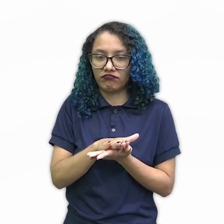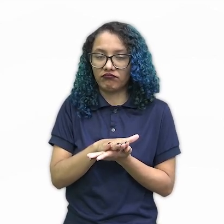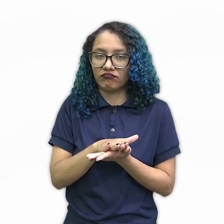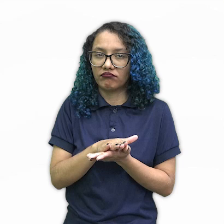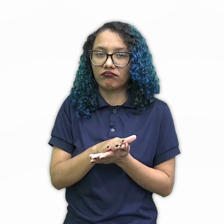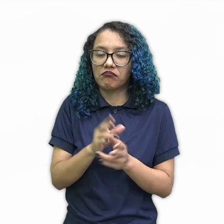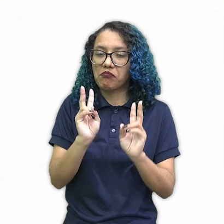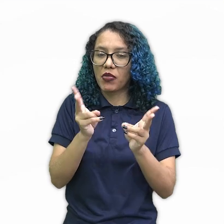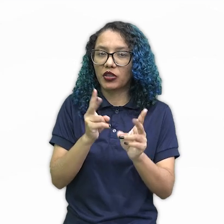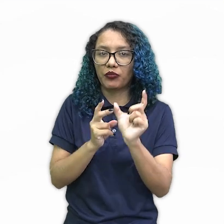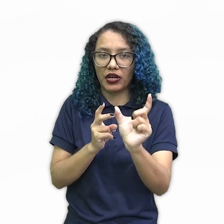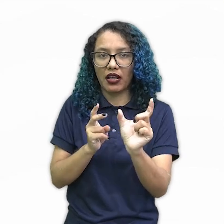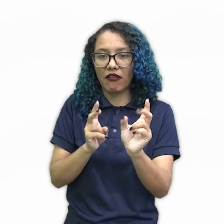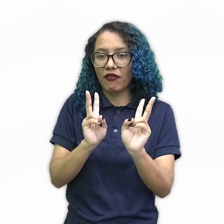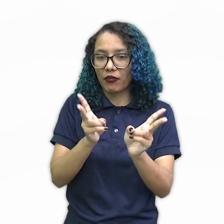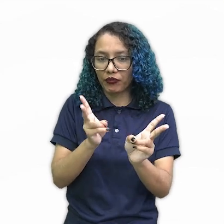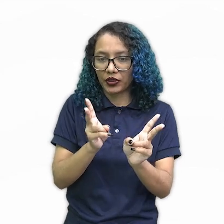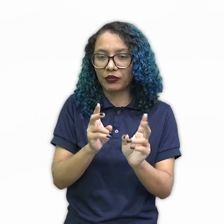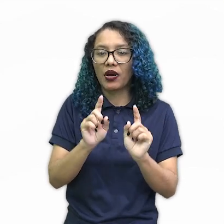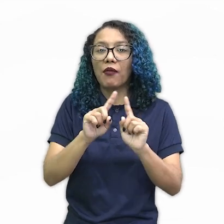eu vou colocar the